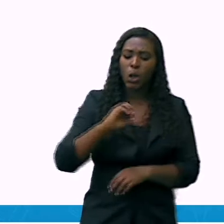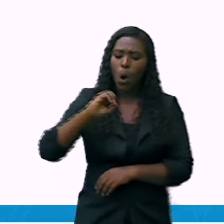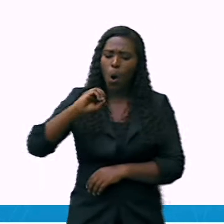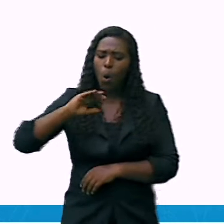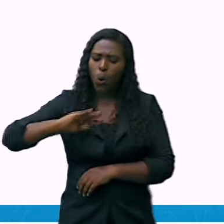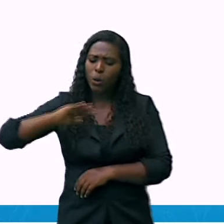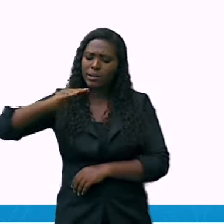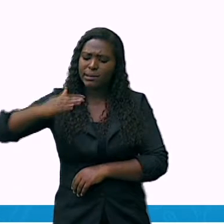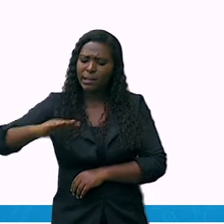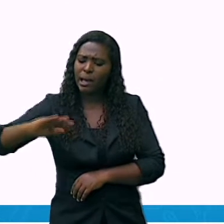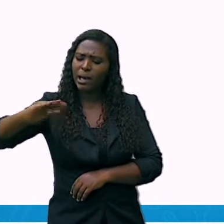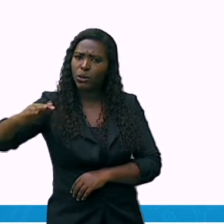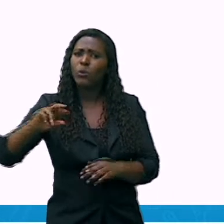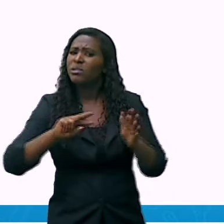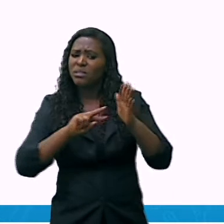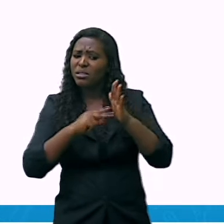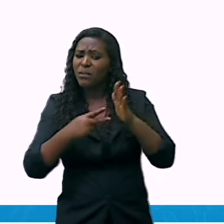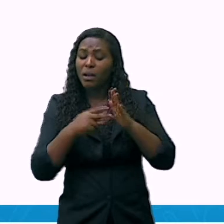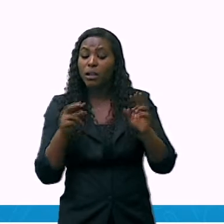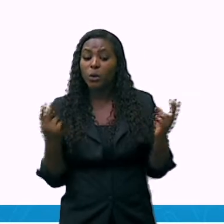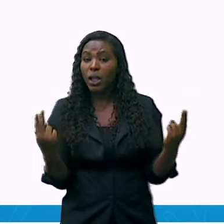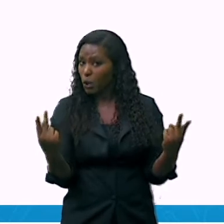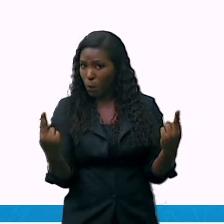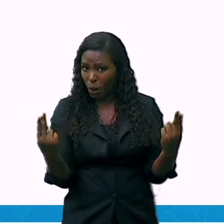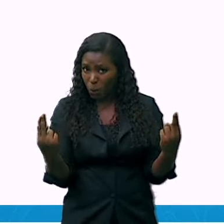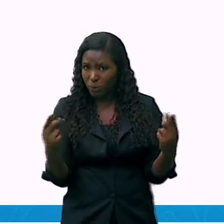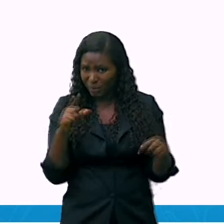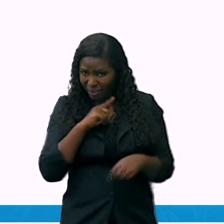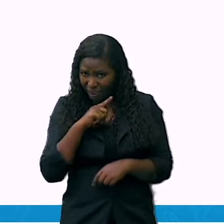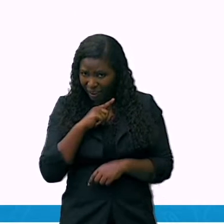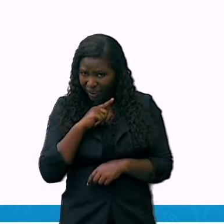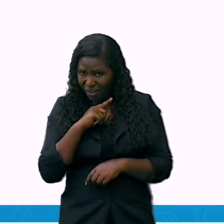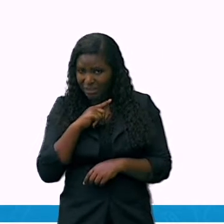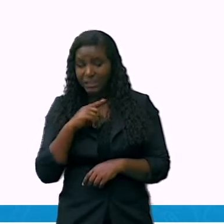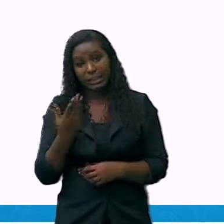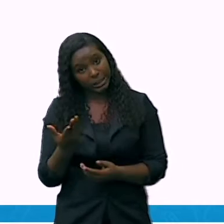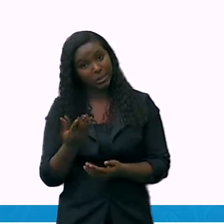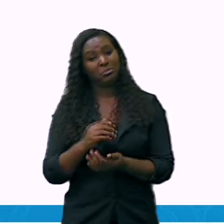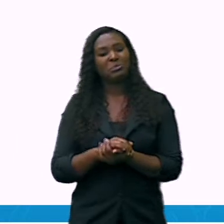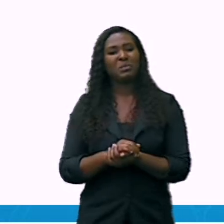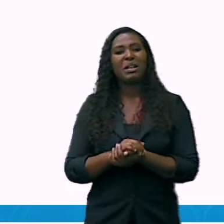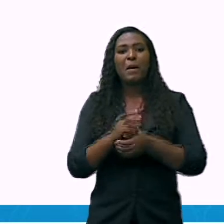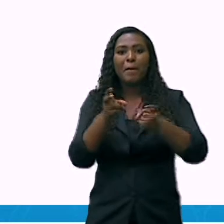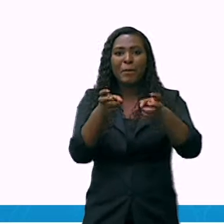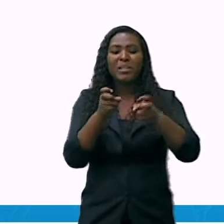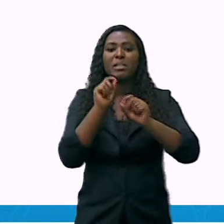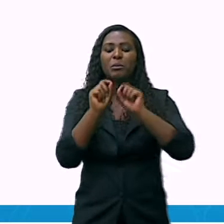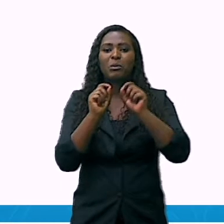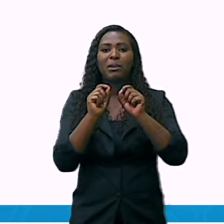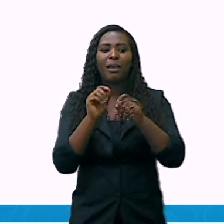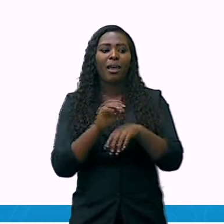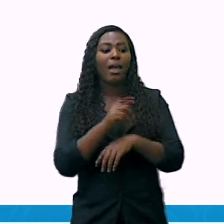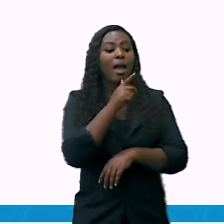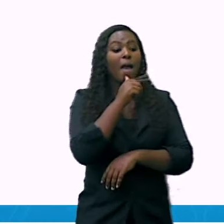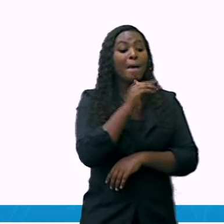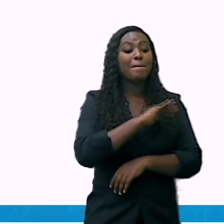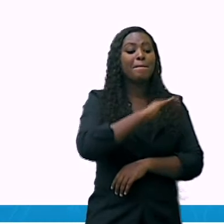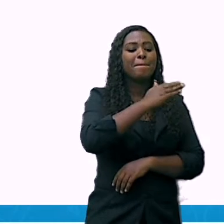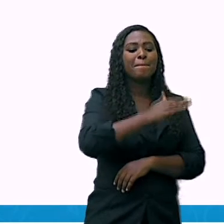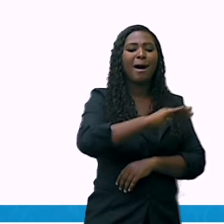mesmo significado? Como podemos identificar esses mares e oceanos? Você